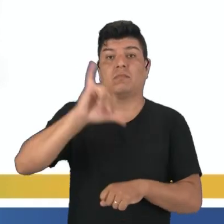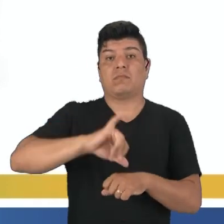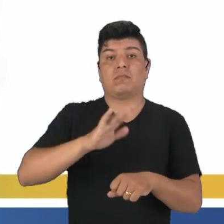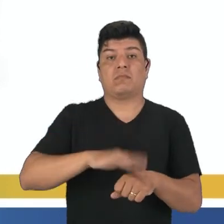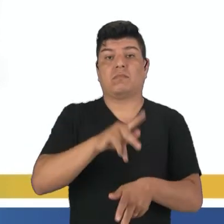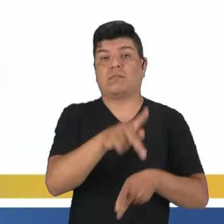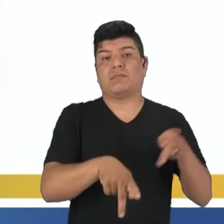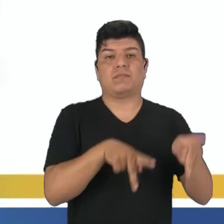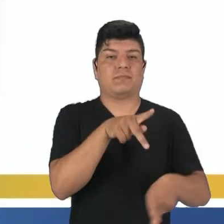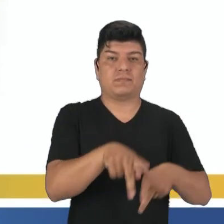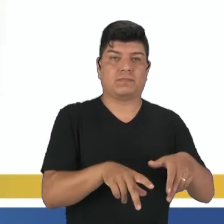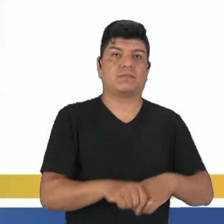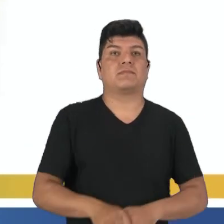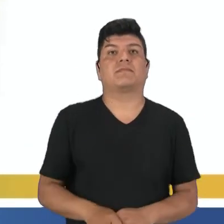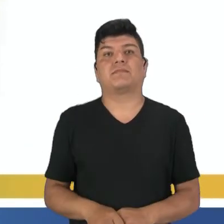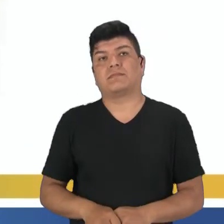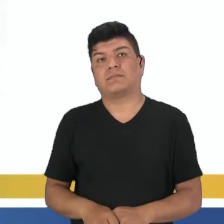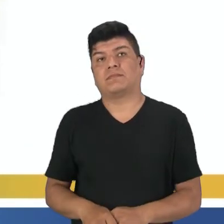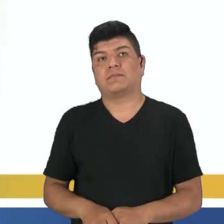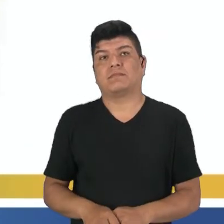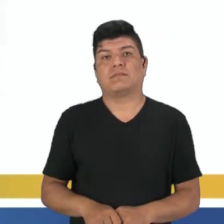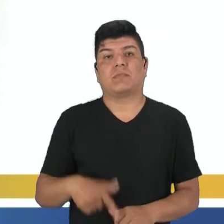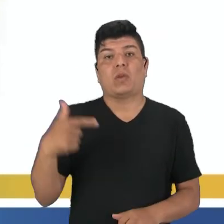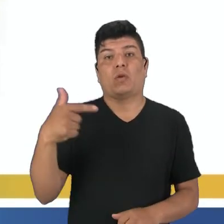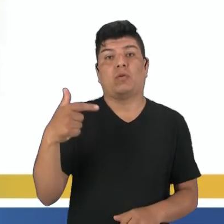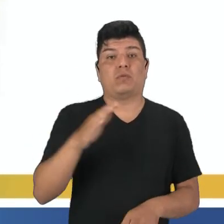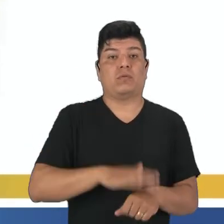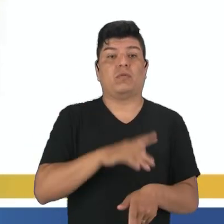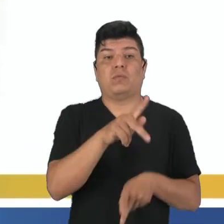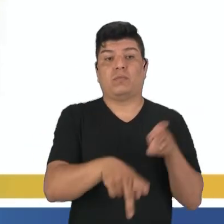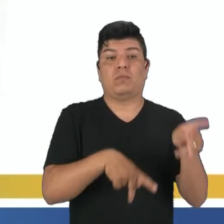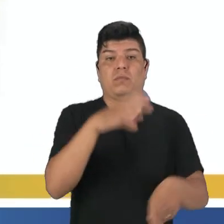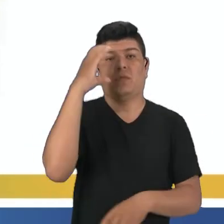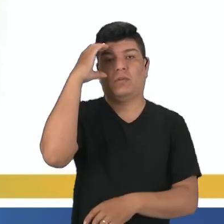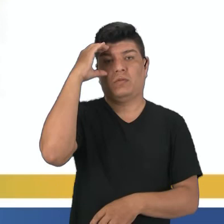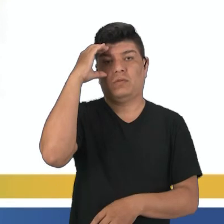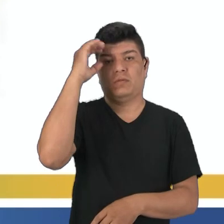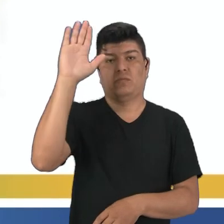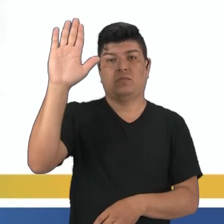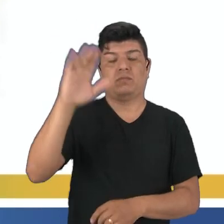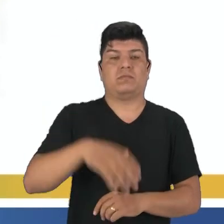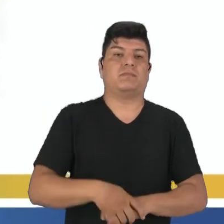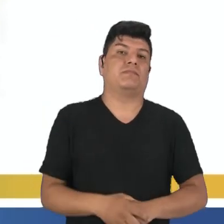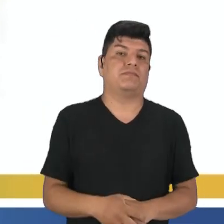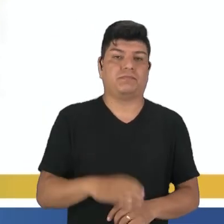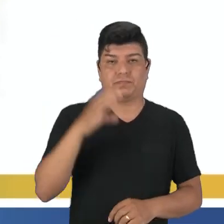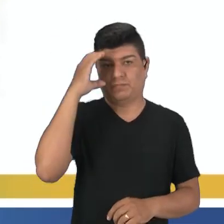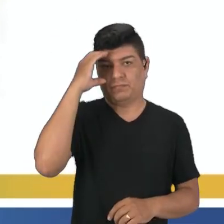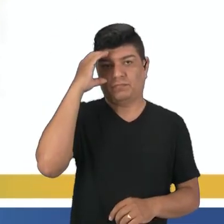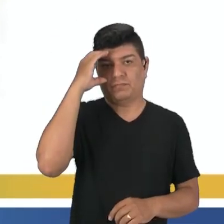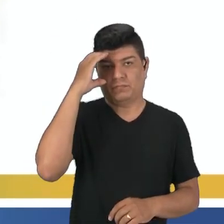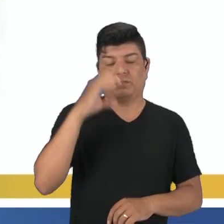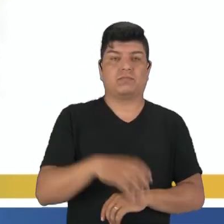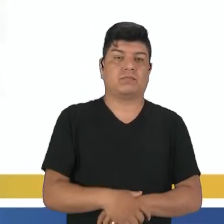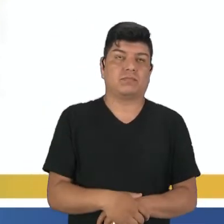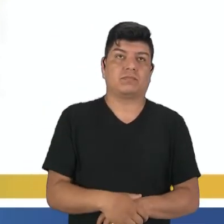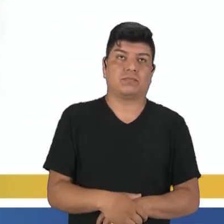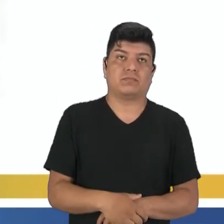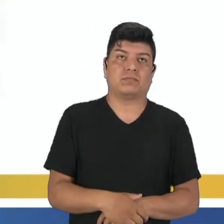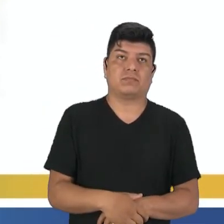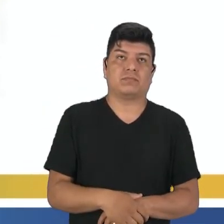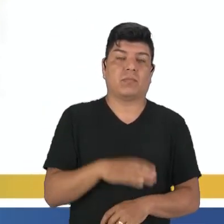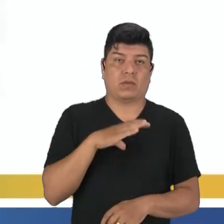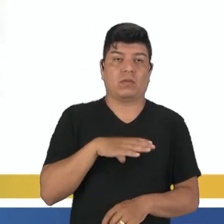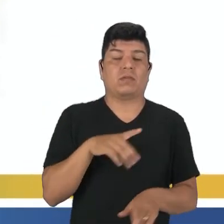mais populoso. E o segundo mais populoso é Cruzeiro do Sul, né?